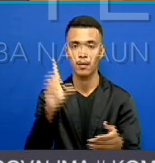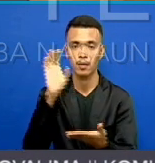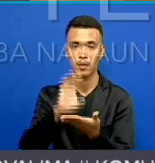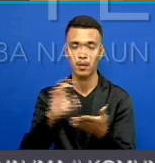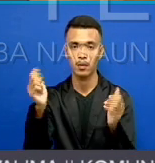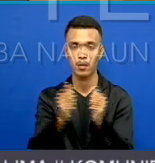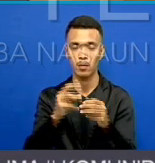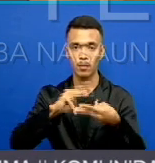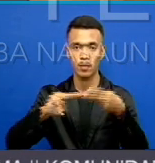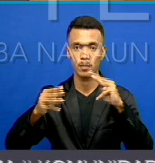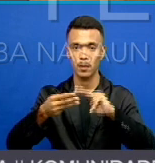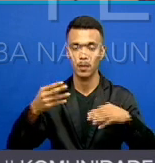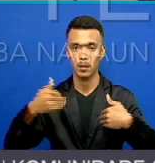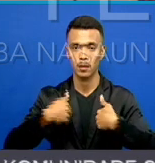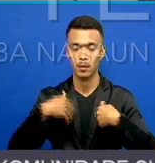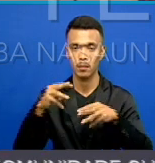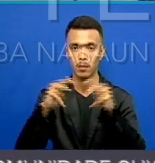a Município Manatudo.